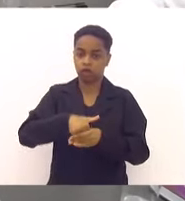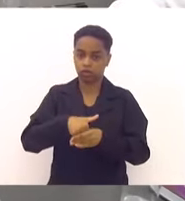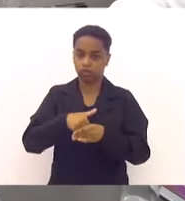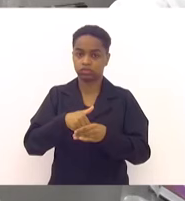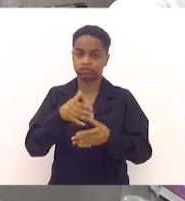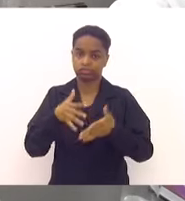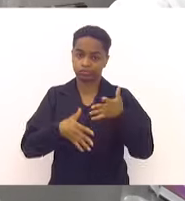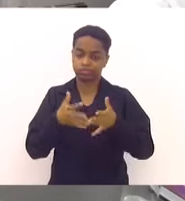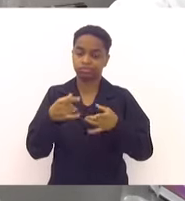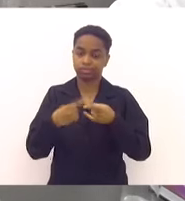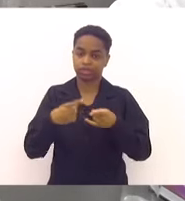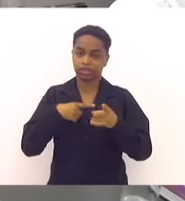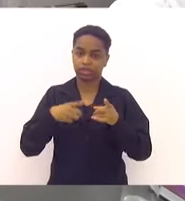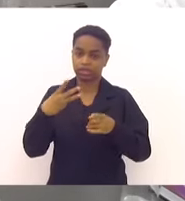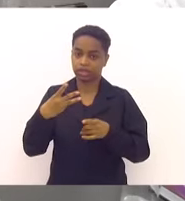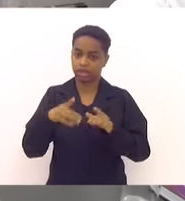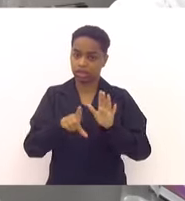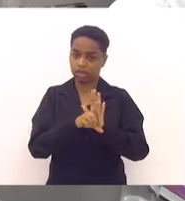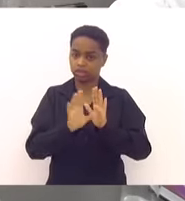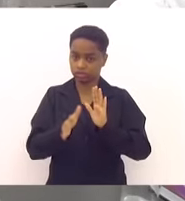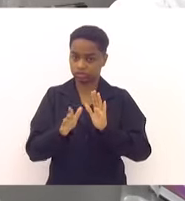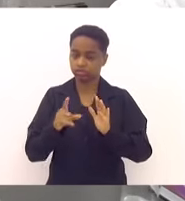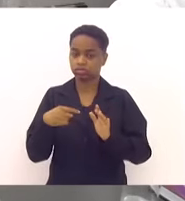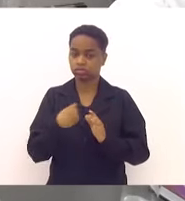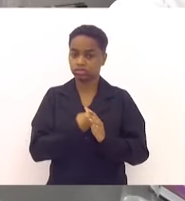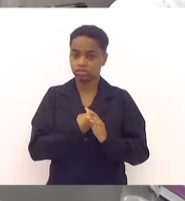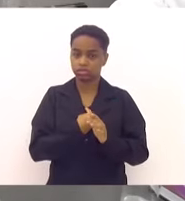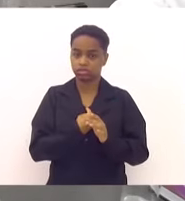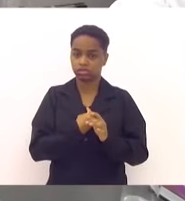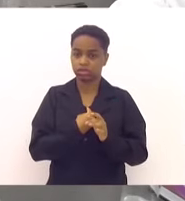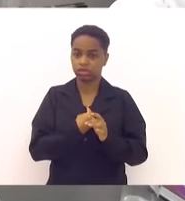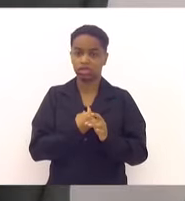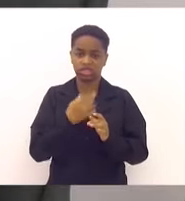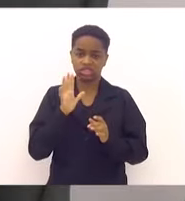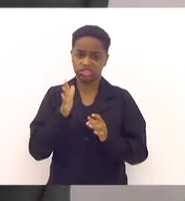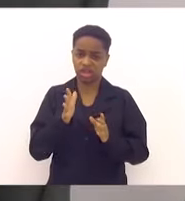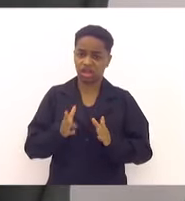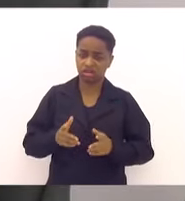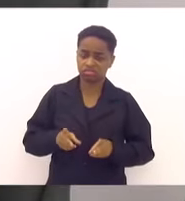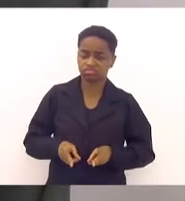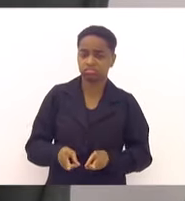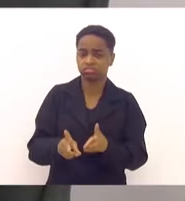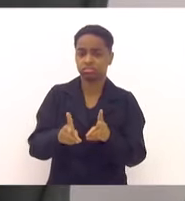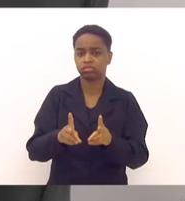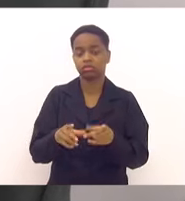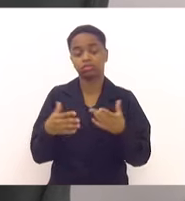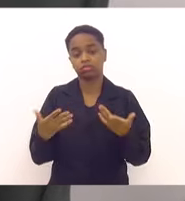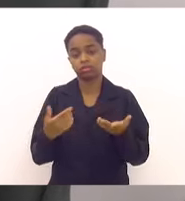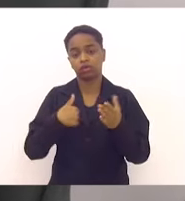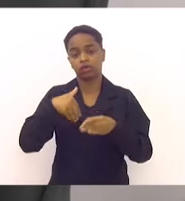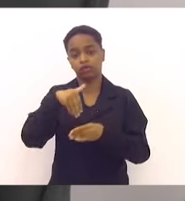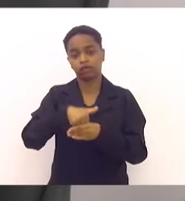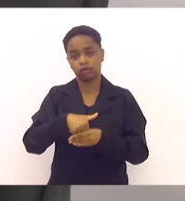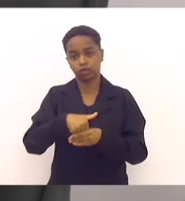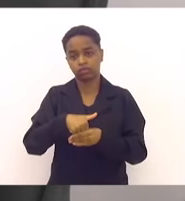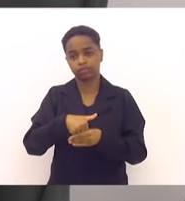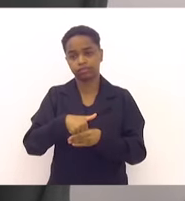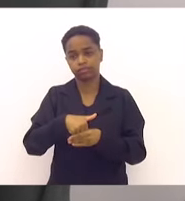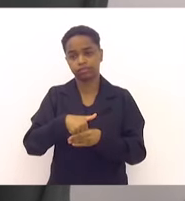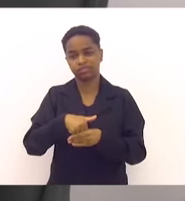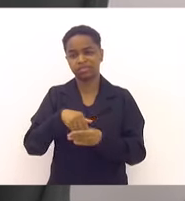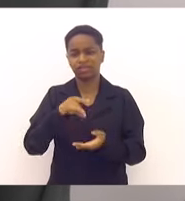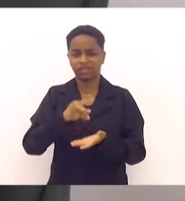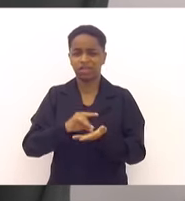de fato, são três leis, a gente tem preservado a autoria, já são três leis vigentes. Então, é nesse sentido que eu vou dar um voto, na verdade, um